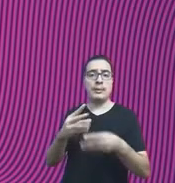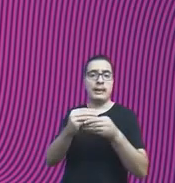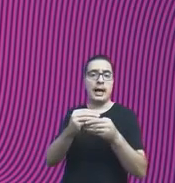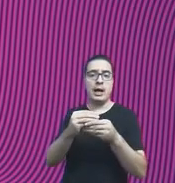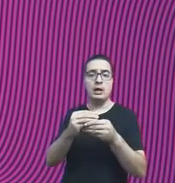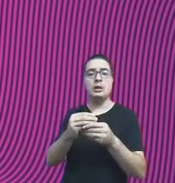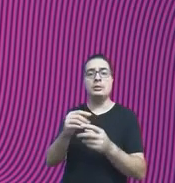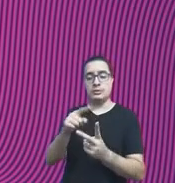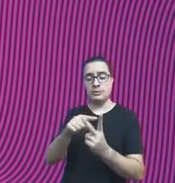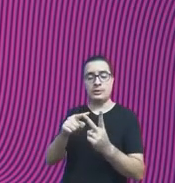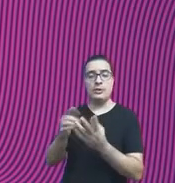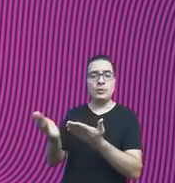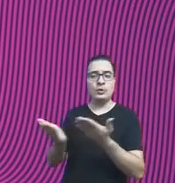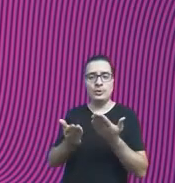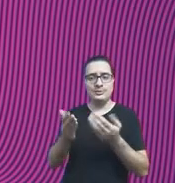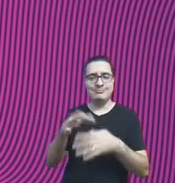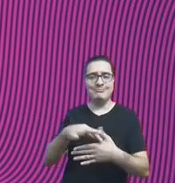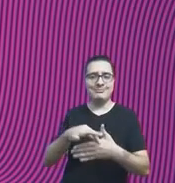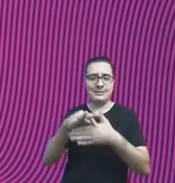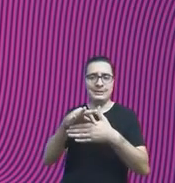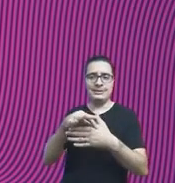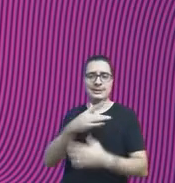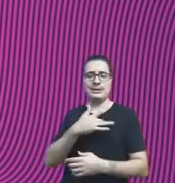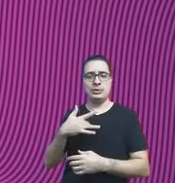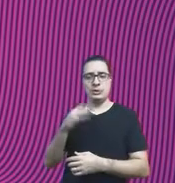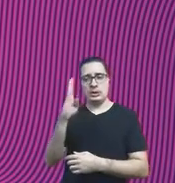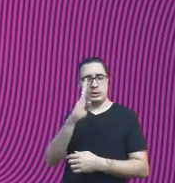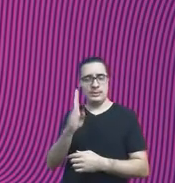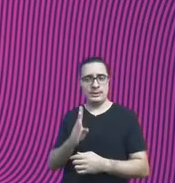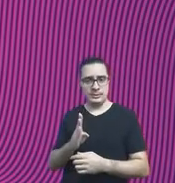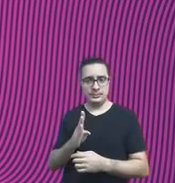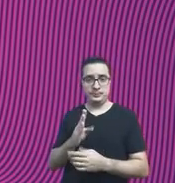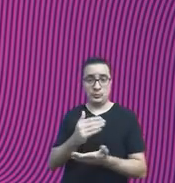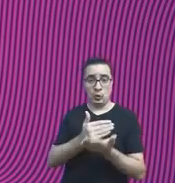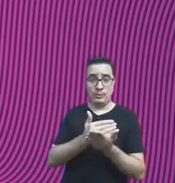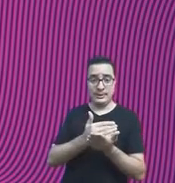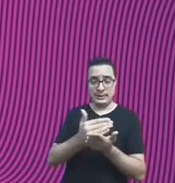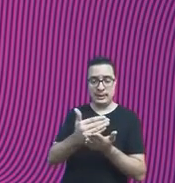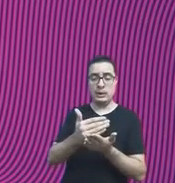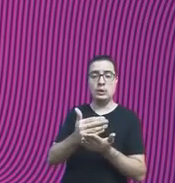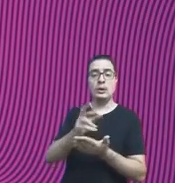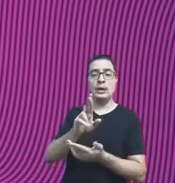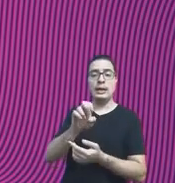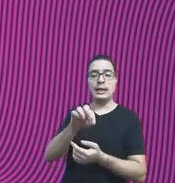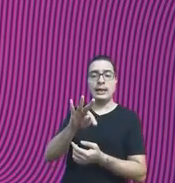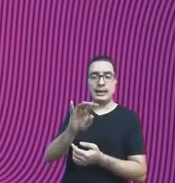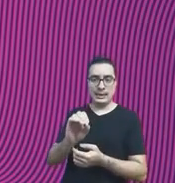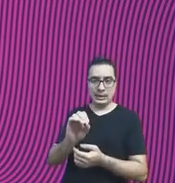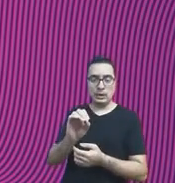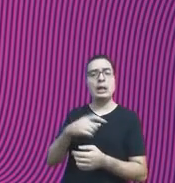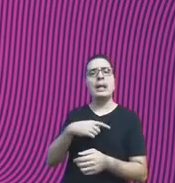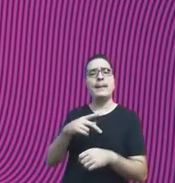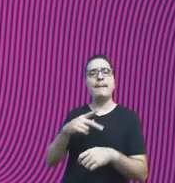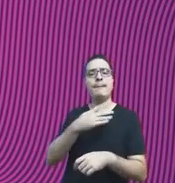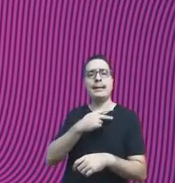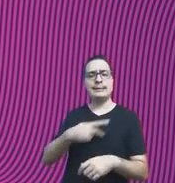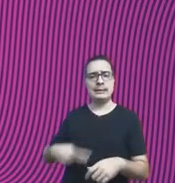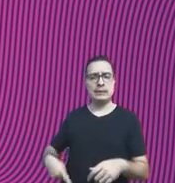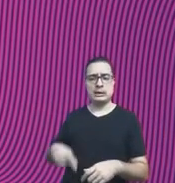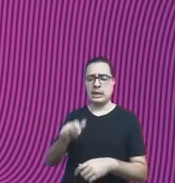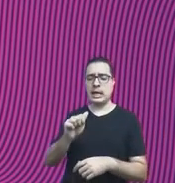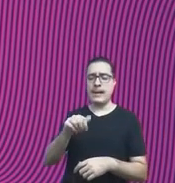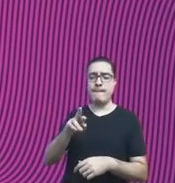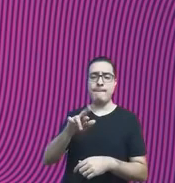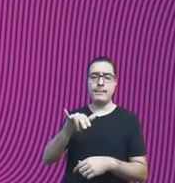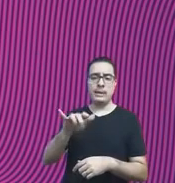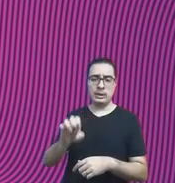grandes líderes da saúde no Brasil. Começando com o Renato Casarotti. O Renato é presidente da Abrange, que é a Associação Brasileira de Planos